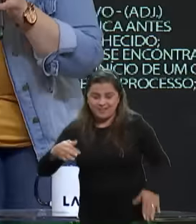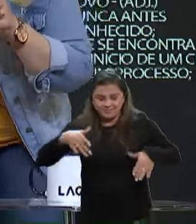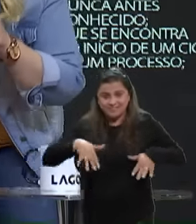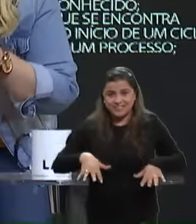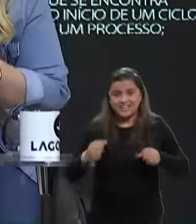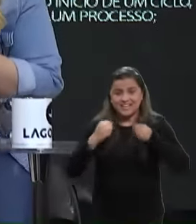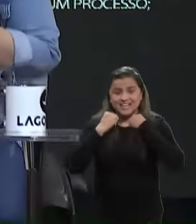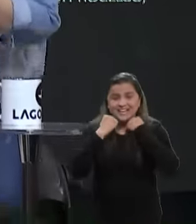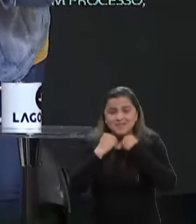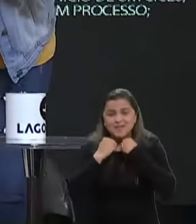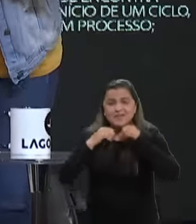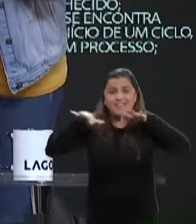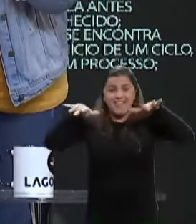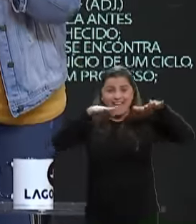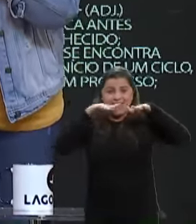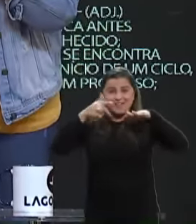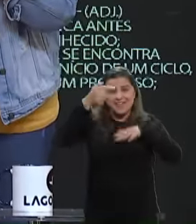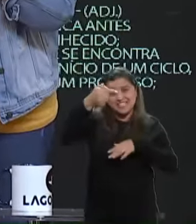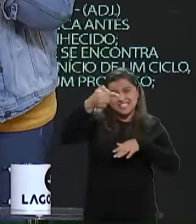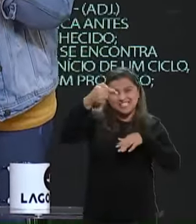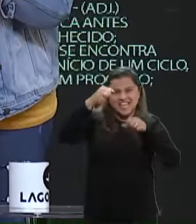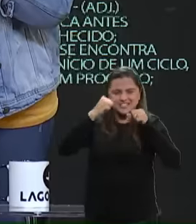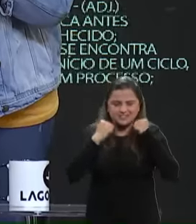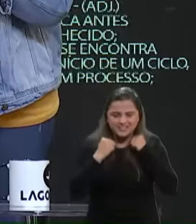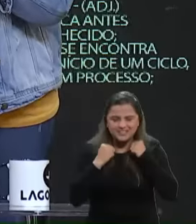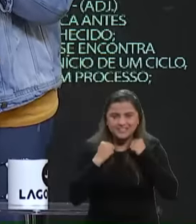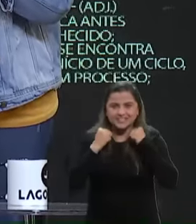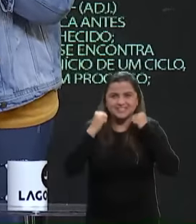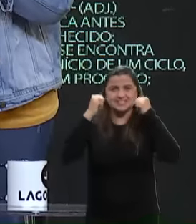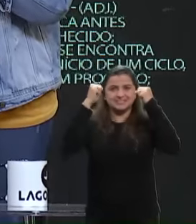Ele ia mergulhar 7 vezes.